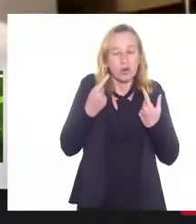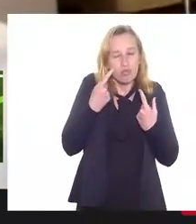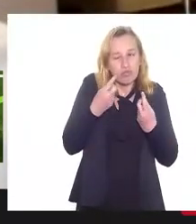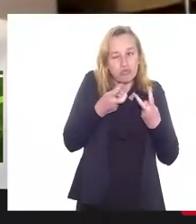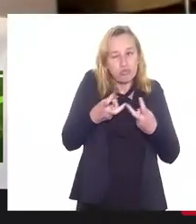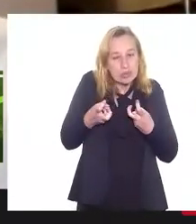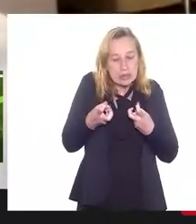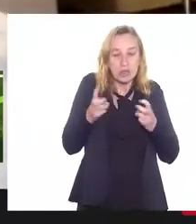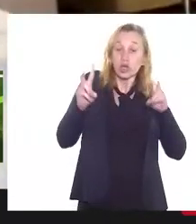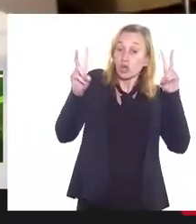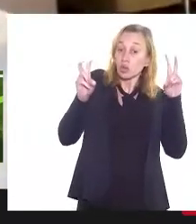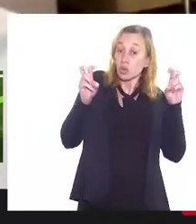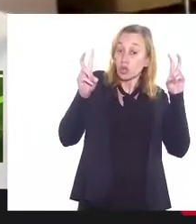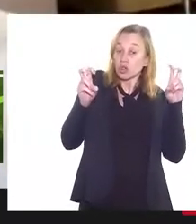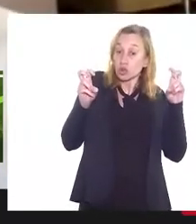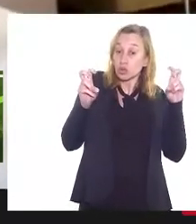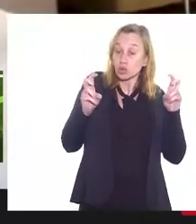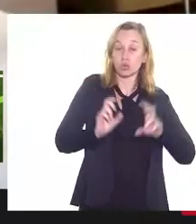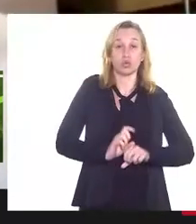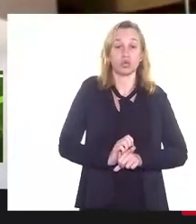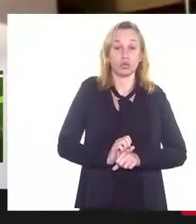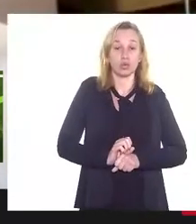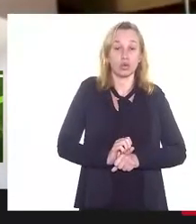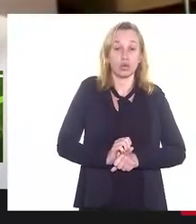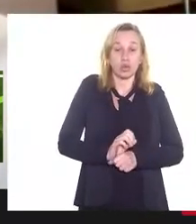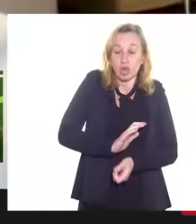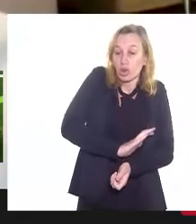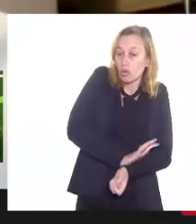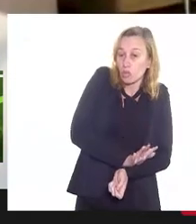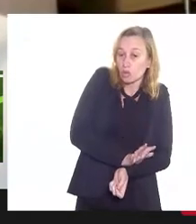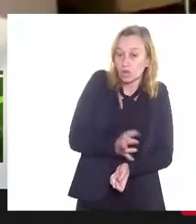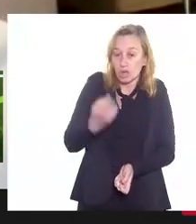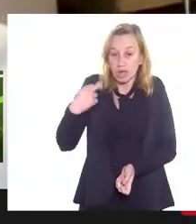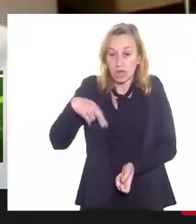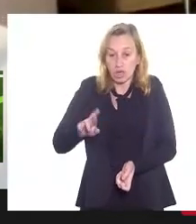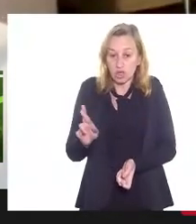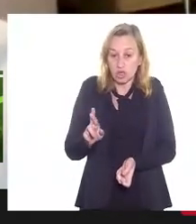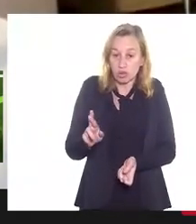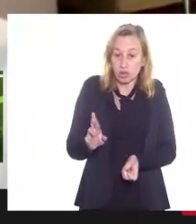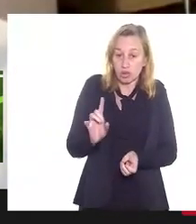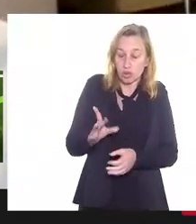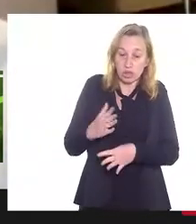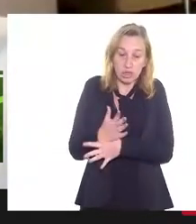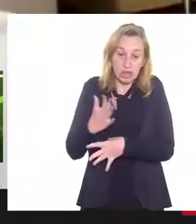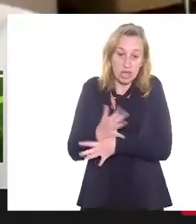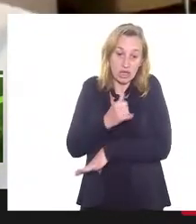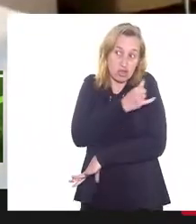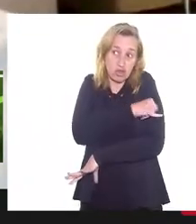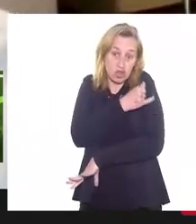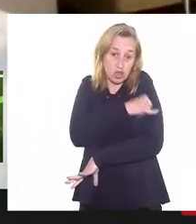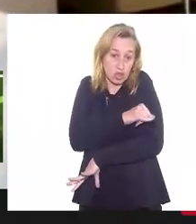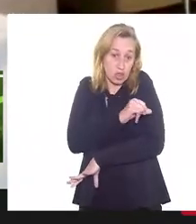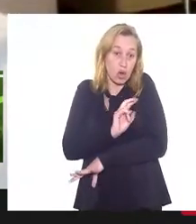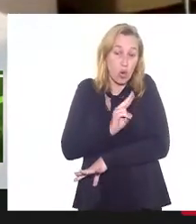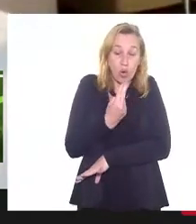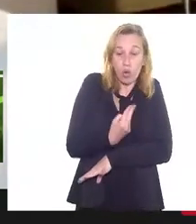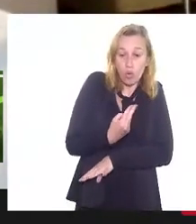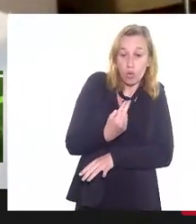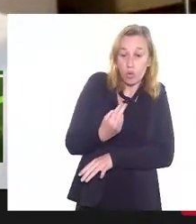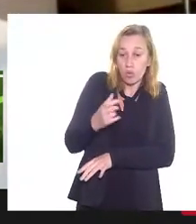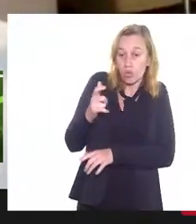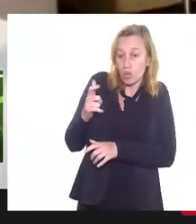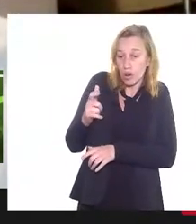o assunto não se circunscreve da intolerância apenas à cidade do Rio de Janeiro ou à região metropolitana,